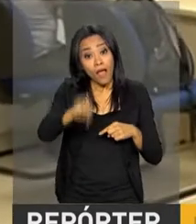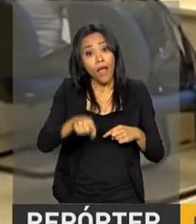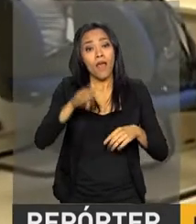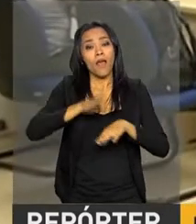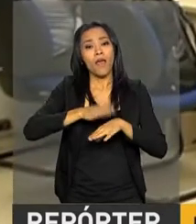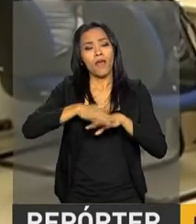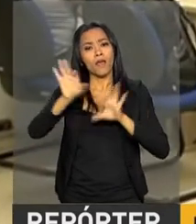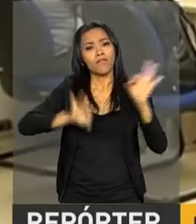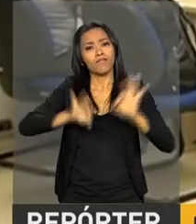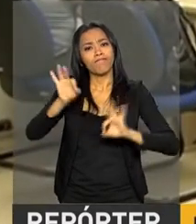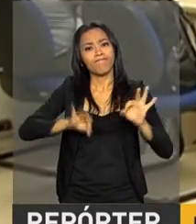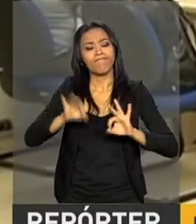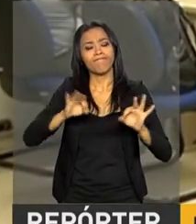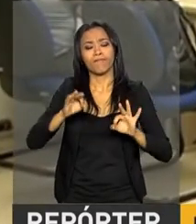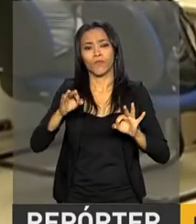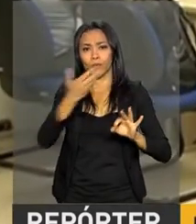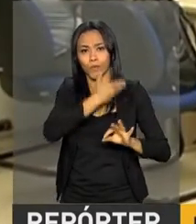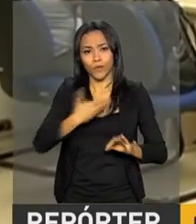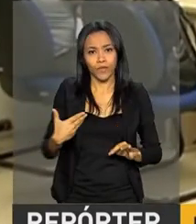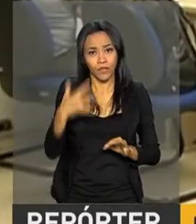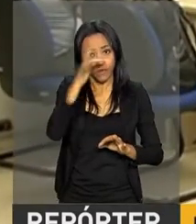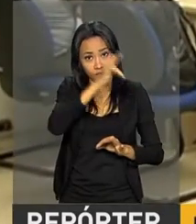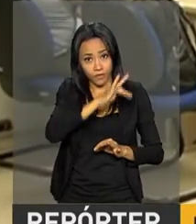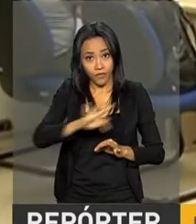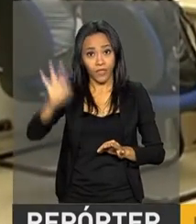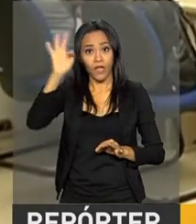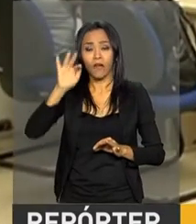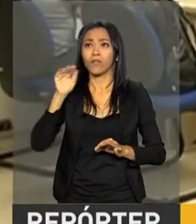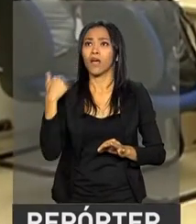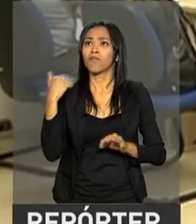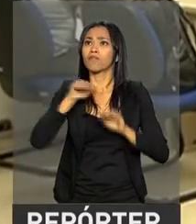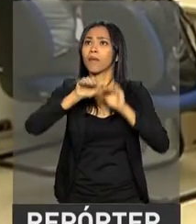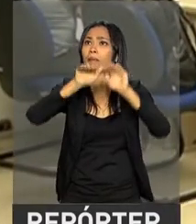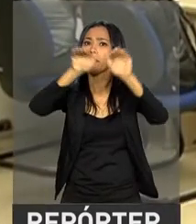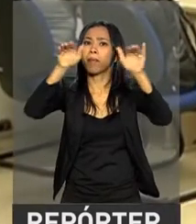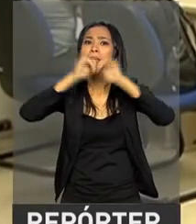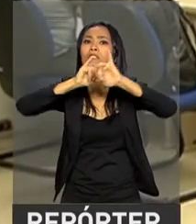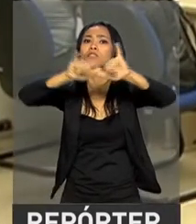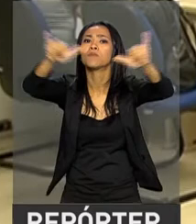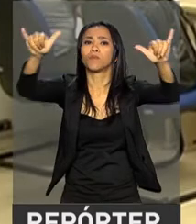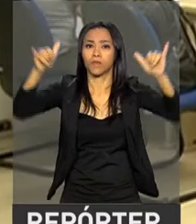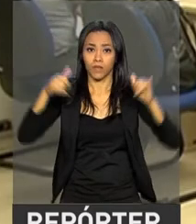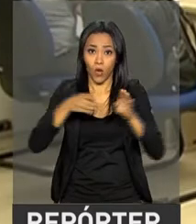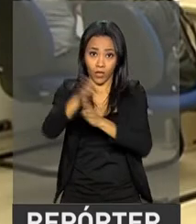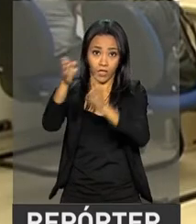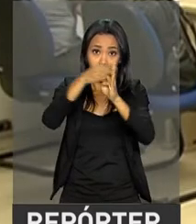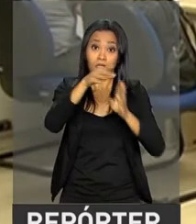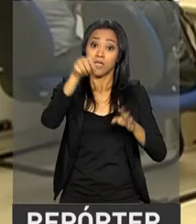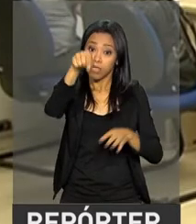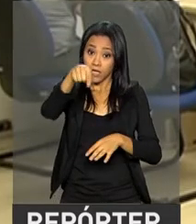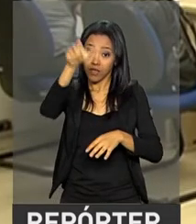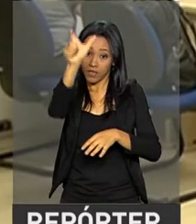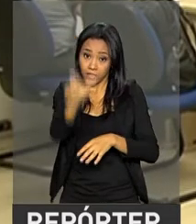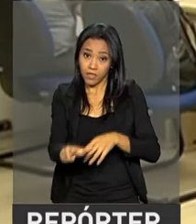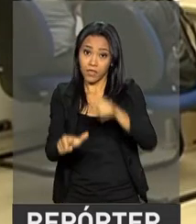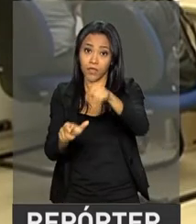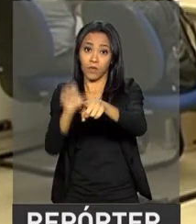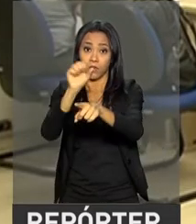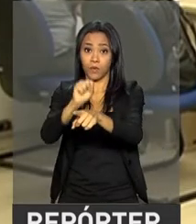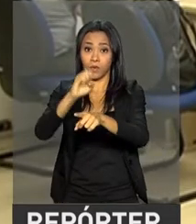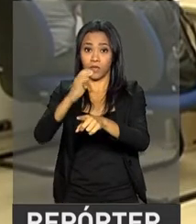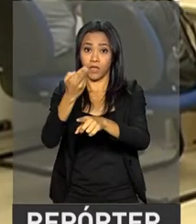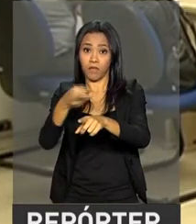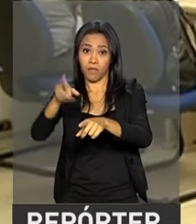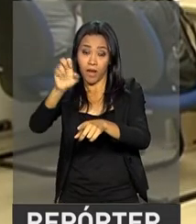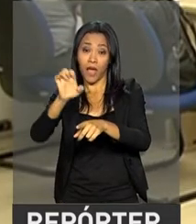incentivar e apoiar o microempreendedorismo no brasil e além da orientação técnica do sebrae a iniciativa traz uma parceria com